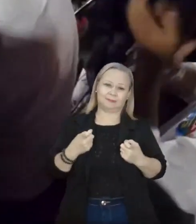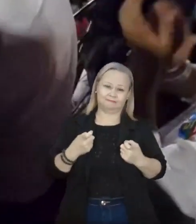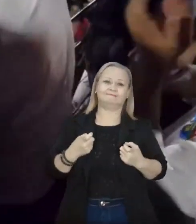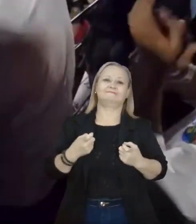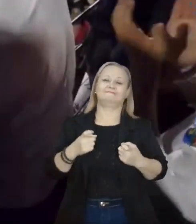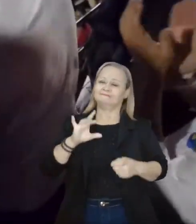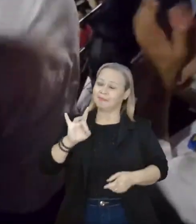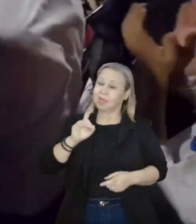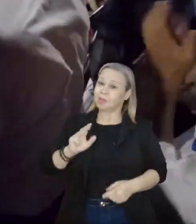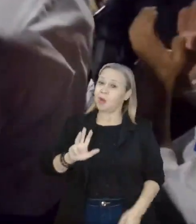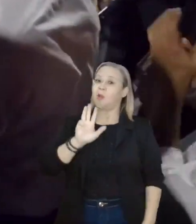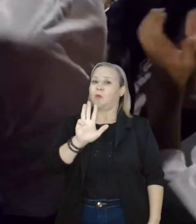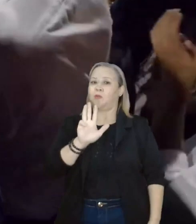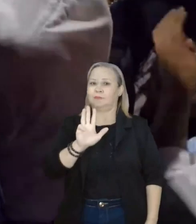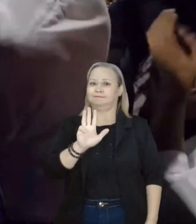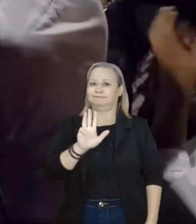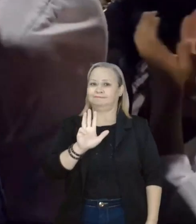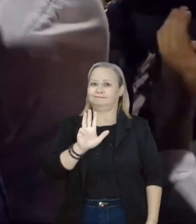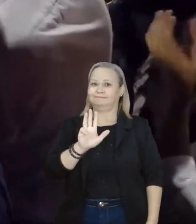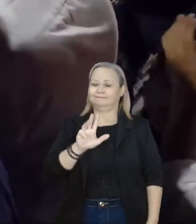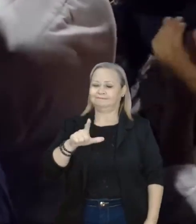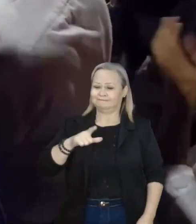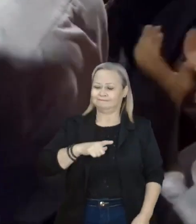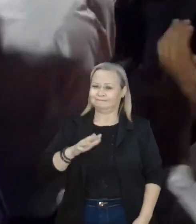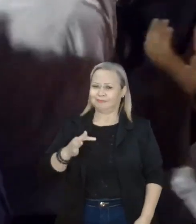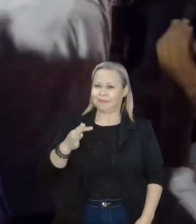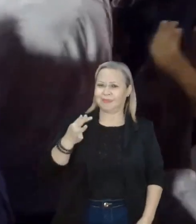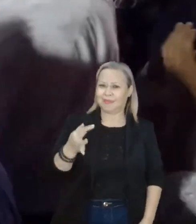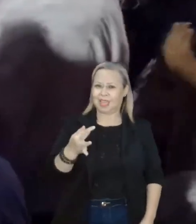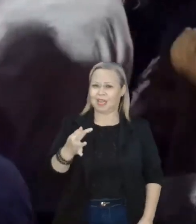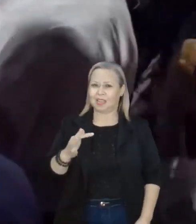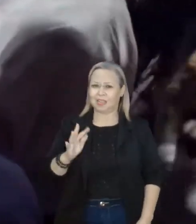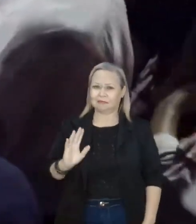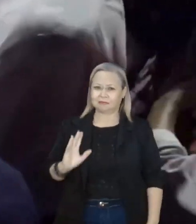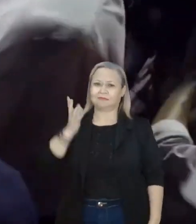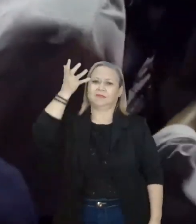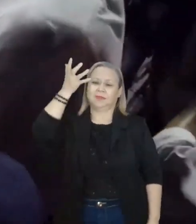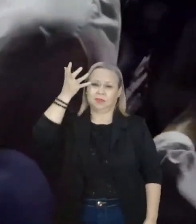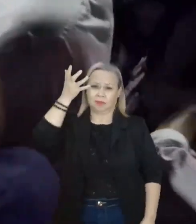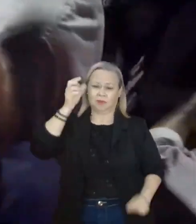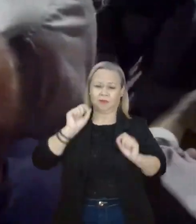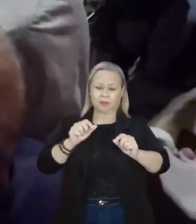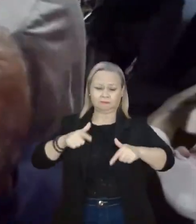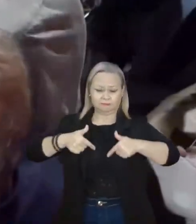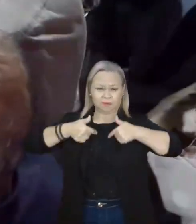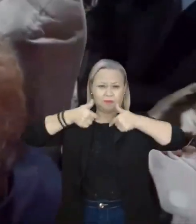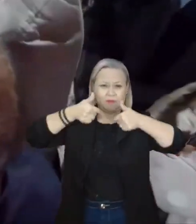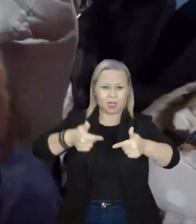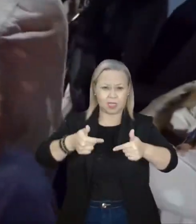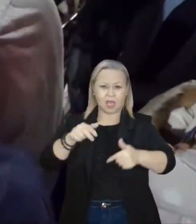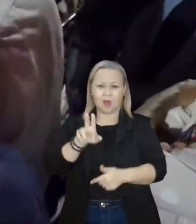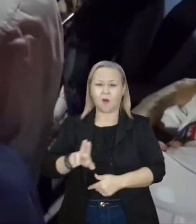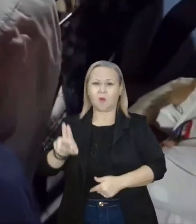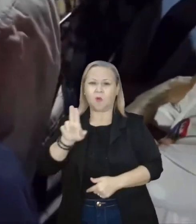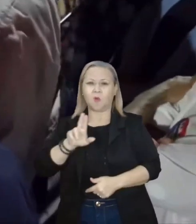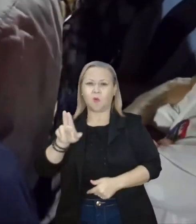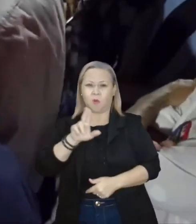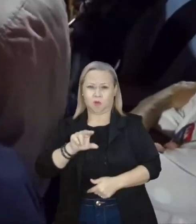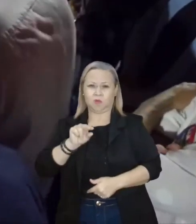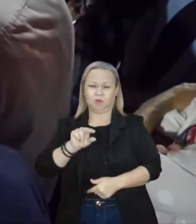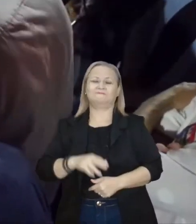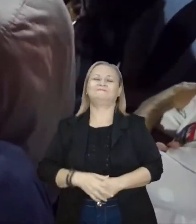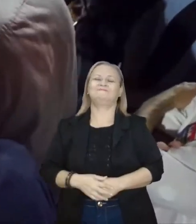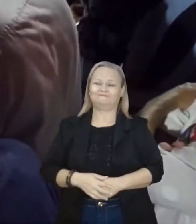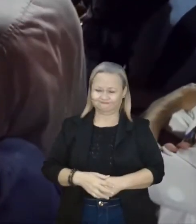Só Lula teria condição de enfrentar o uso e o abuso